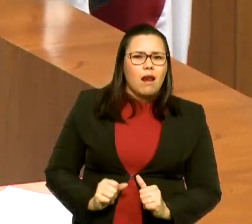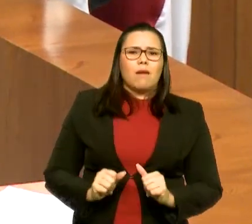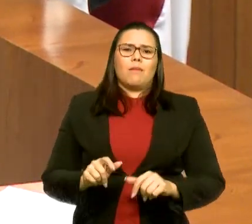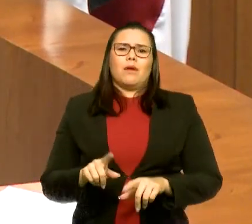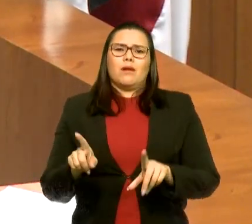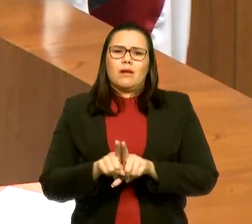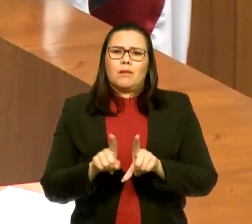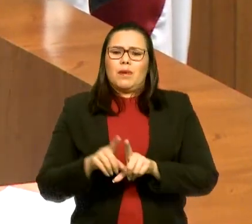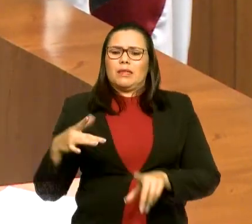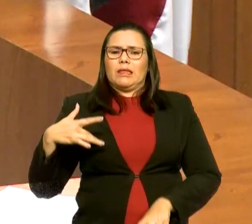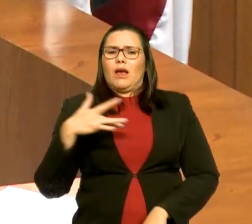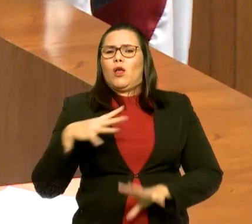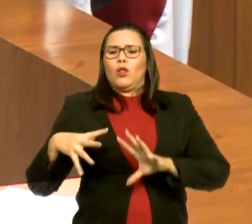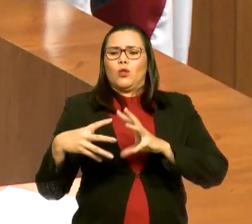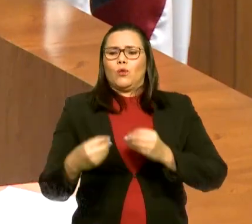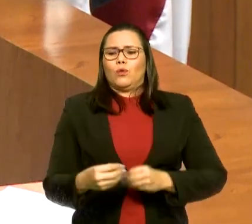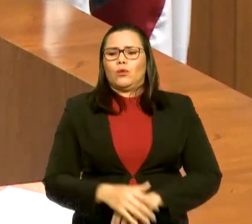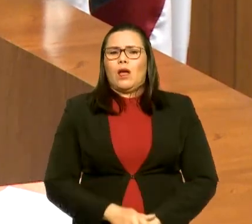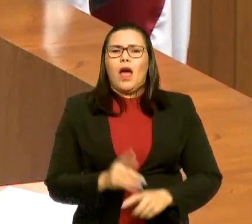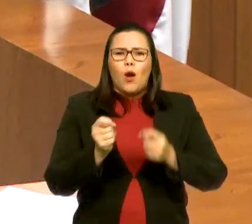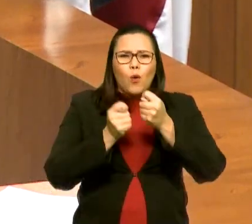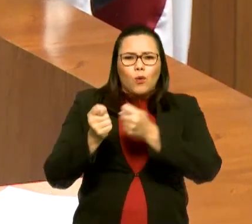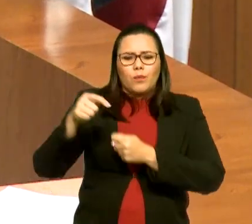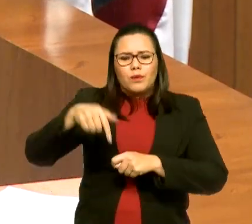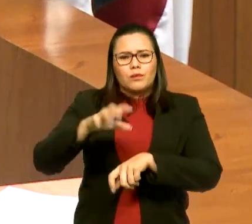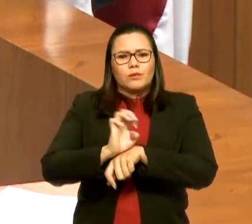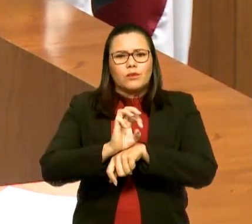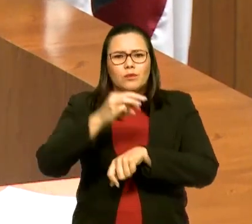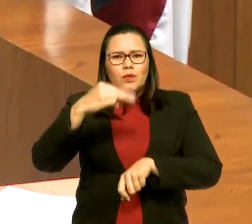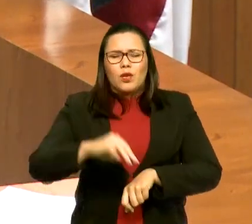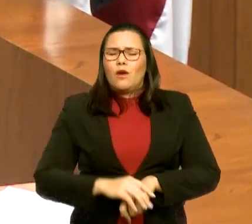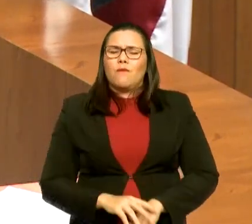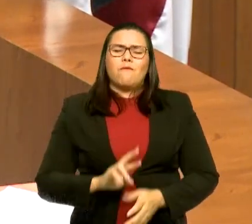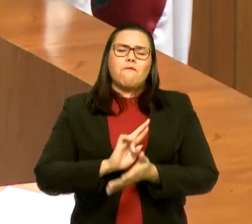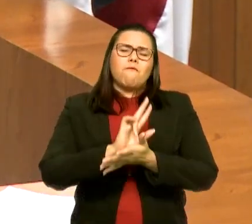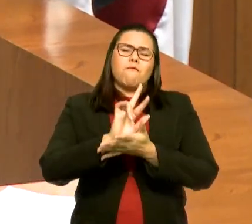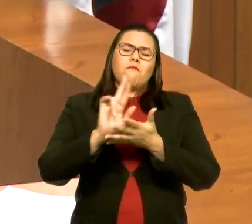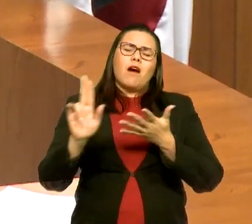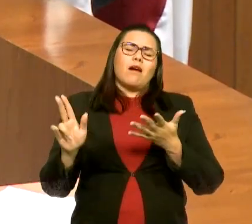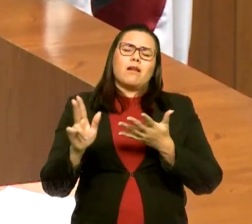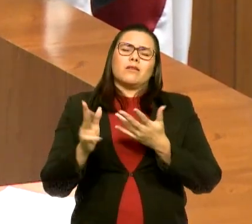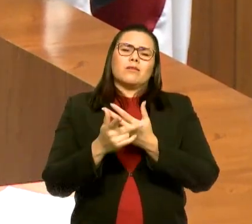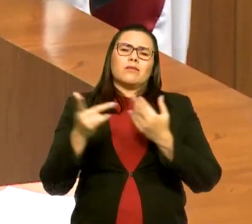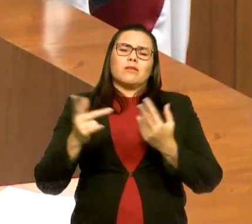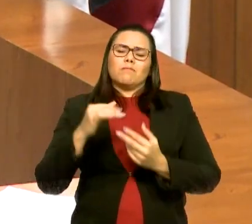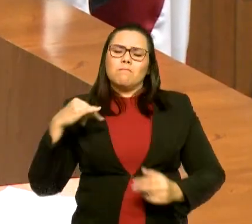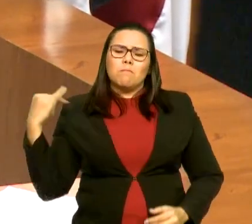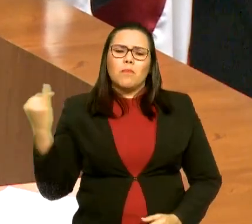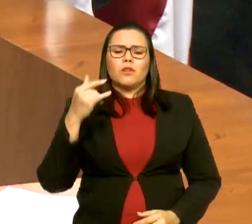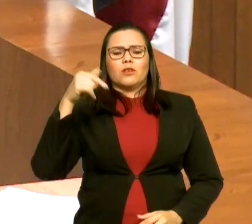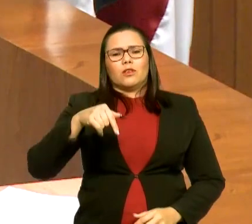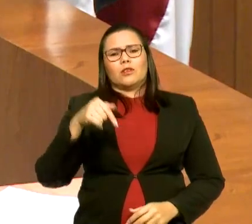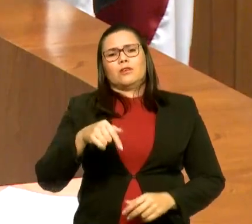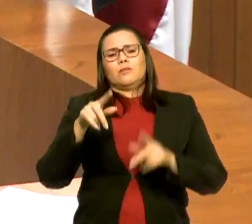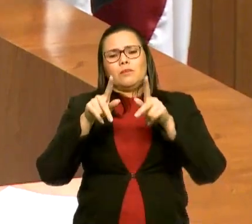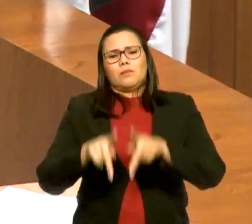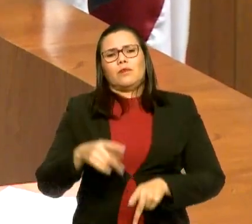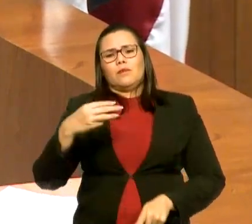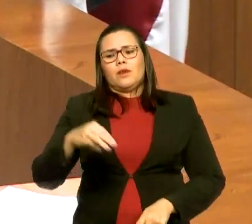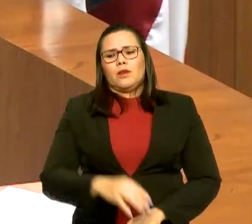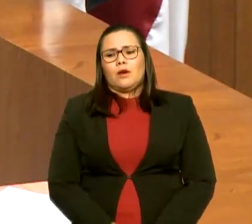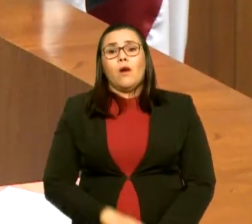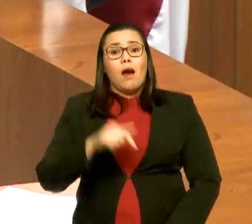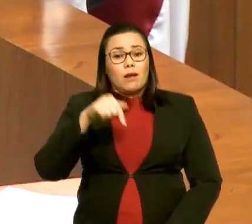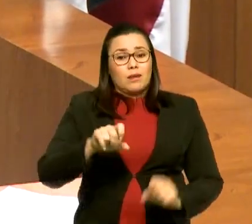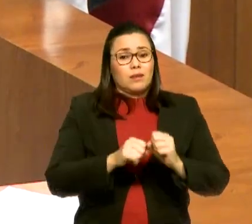solidária do nosso Maranhão, entre tantas outras demandas importantes para a nossa população. seja nesta casa ou em outra